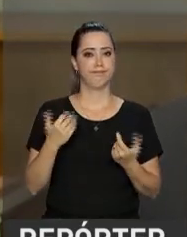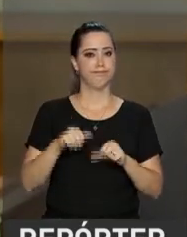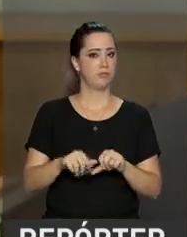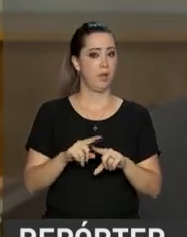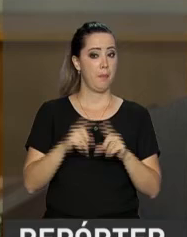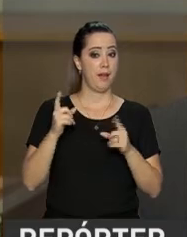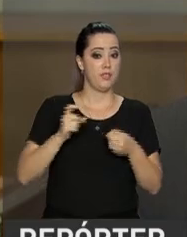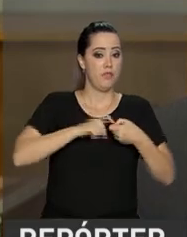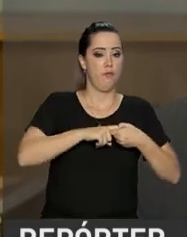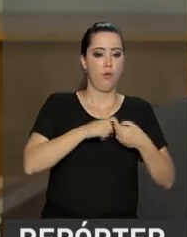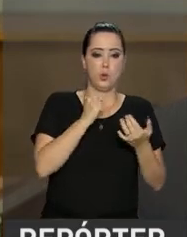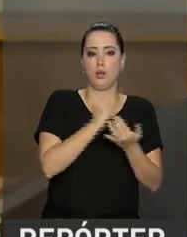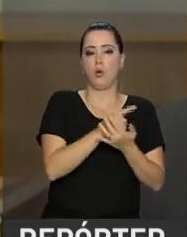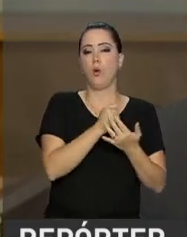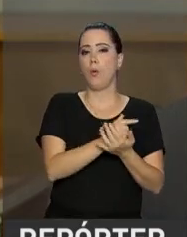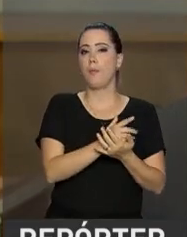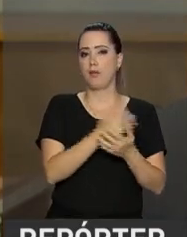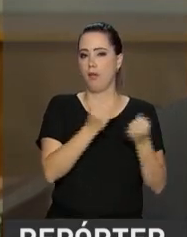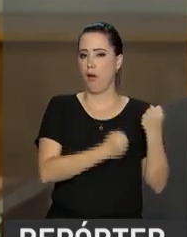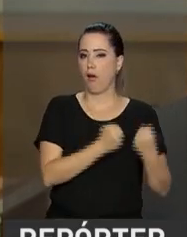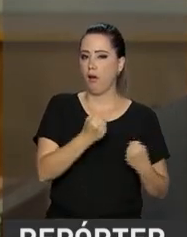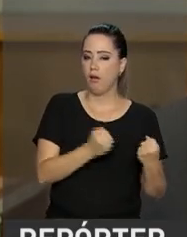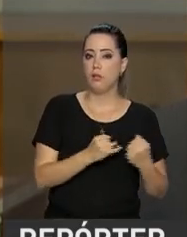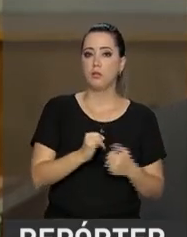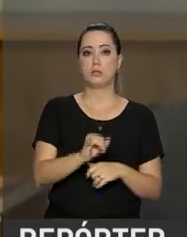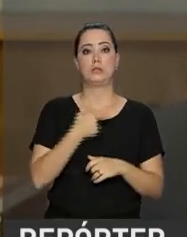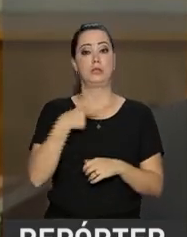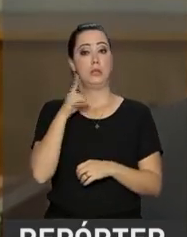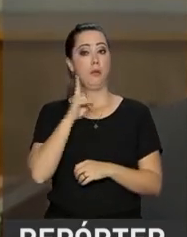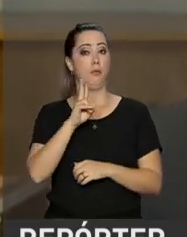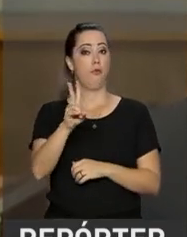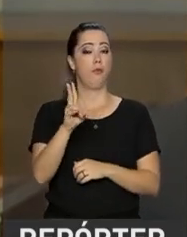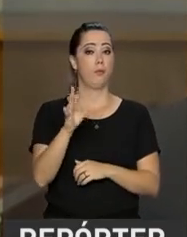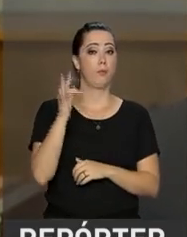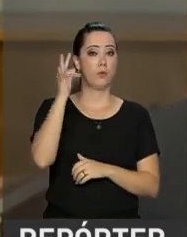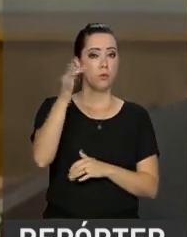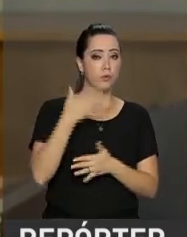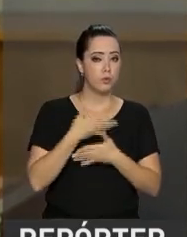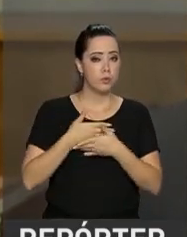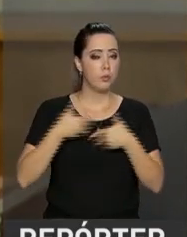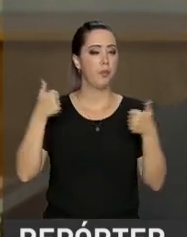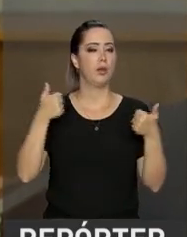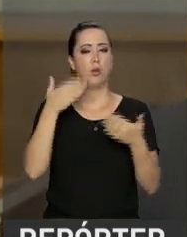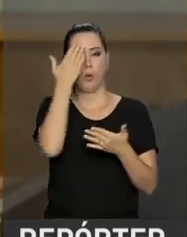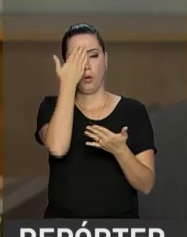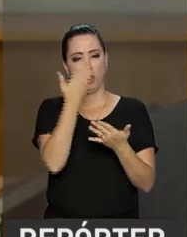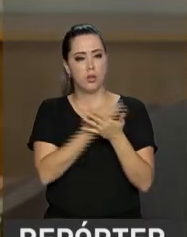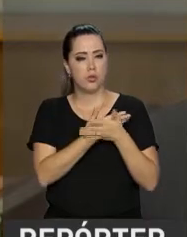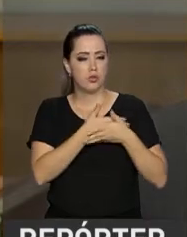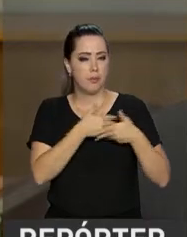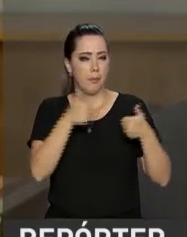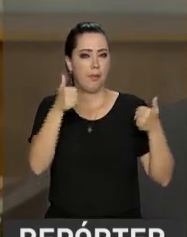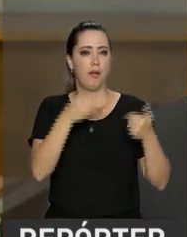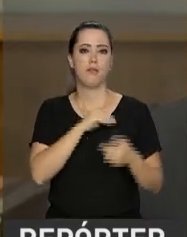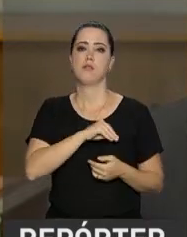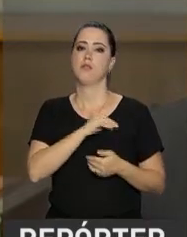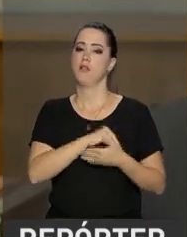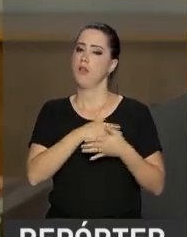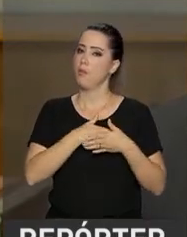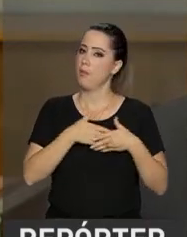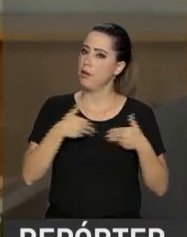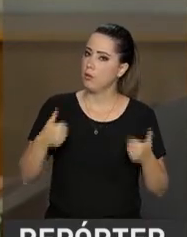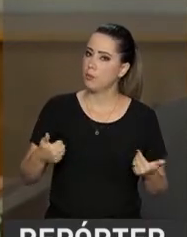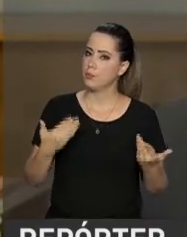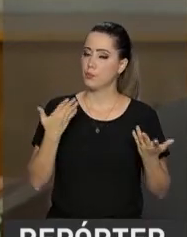também volta para o mercado comprar o automóvel no momento em que ele está mais confiante, sua renda está crescendo,